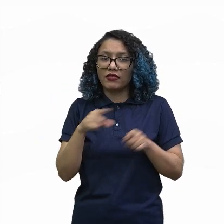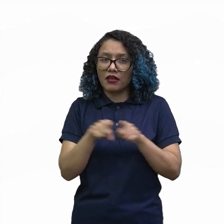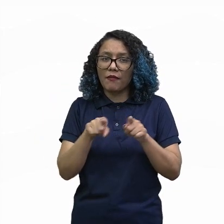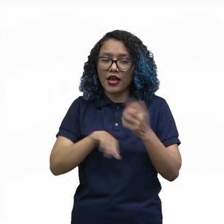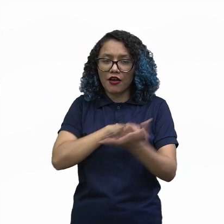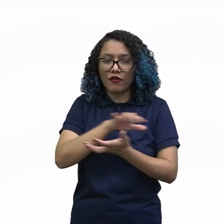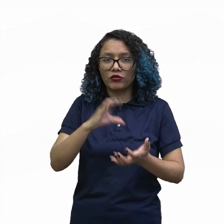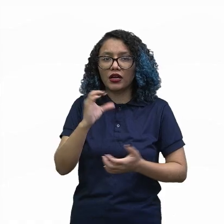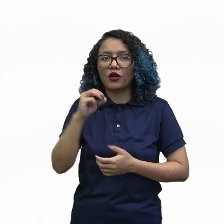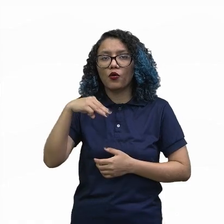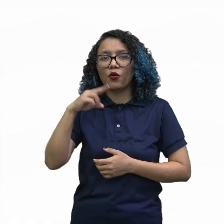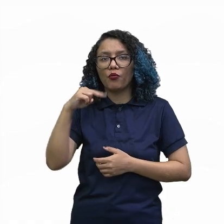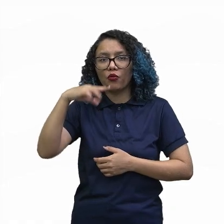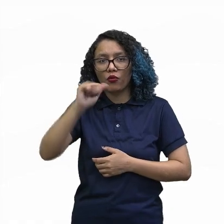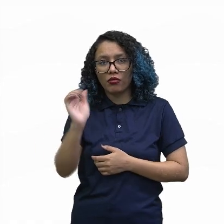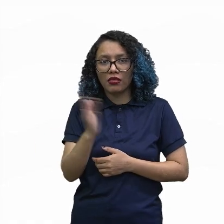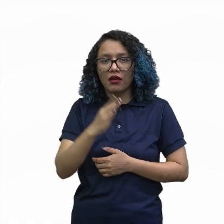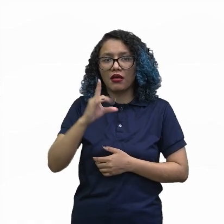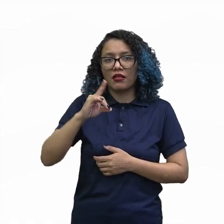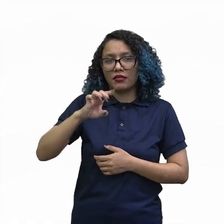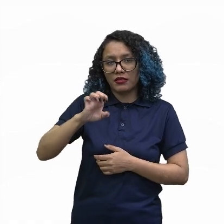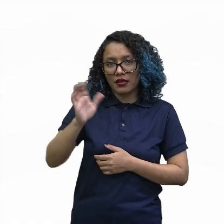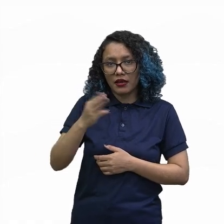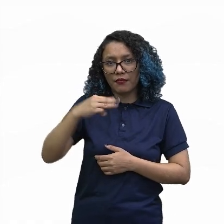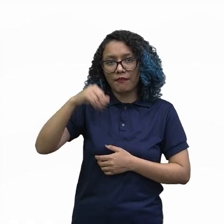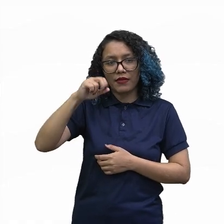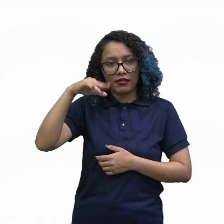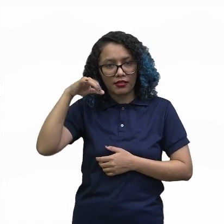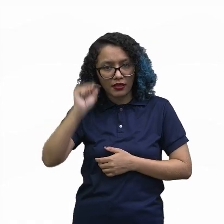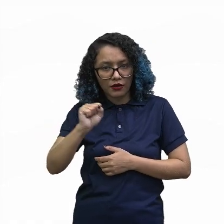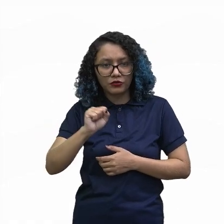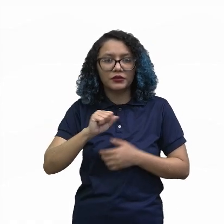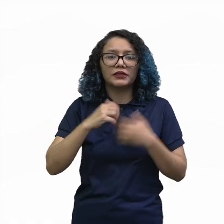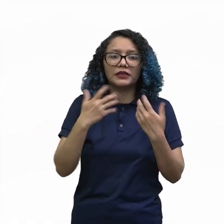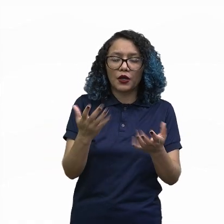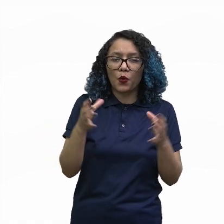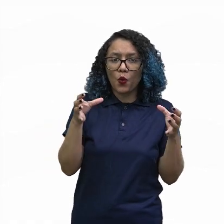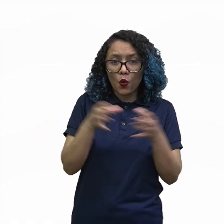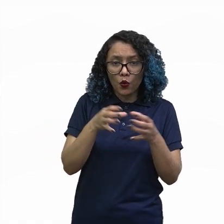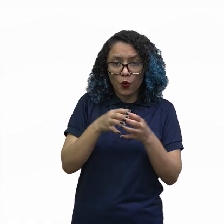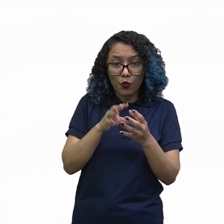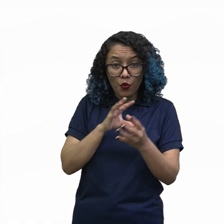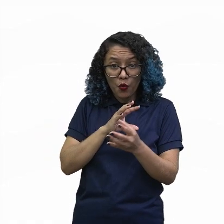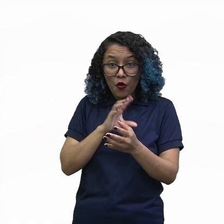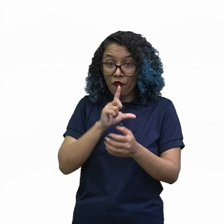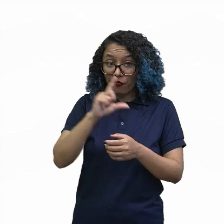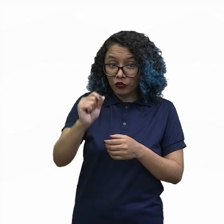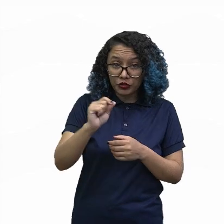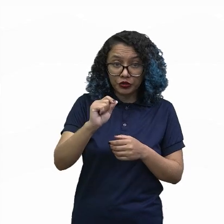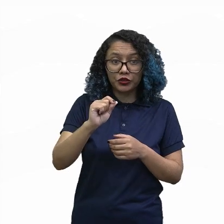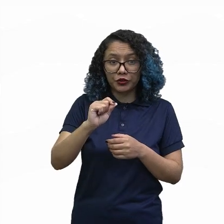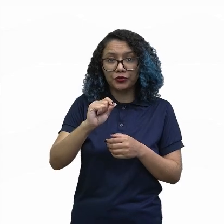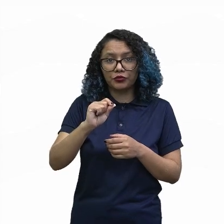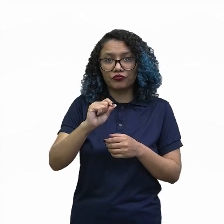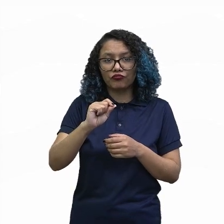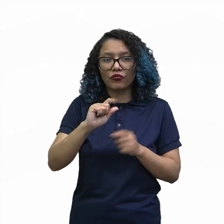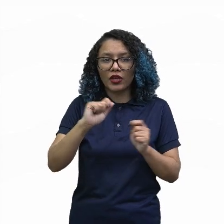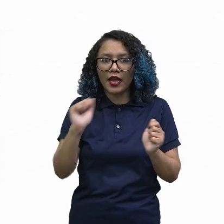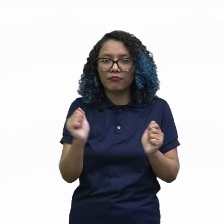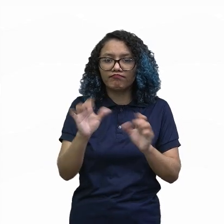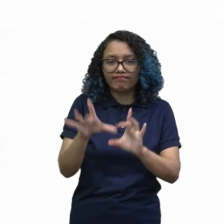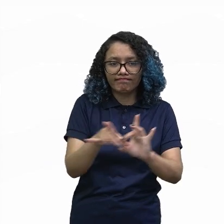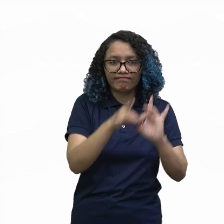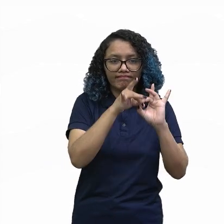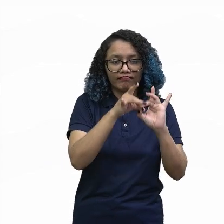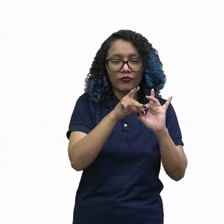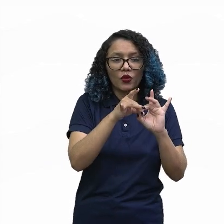Os revoltosos, eles acabaram fugindo de São Paulo e uniram-se com os tenentes do Rio Grande do Sul, e